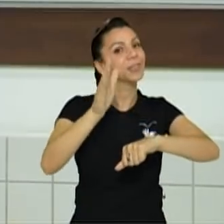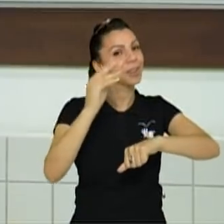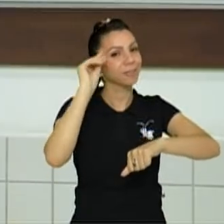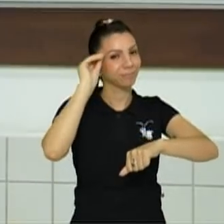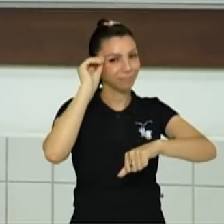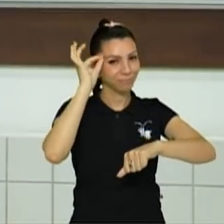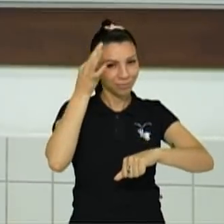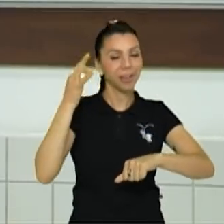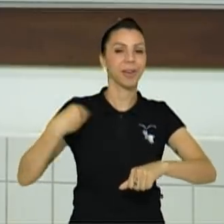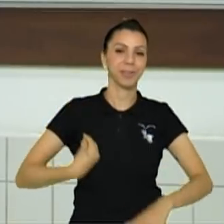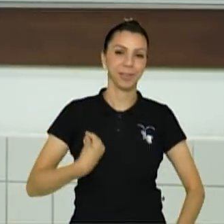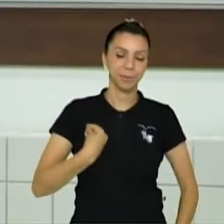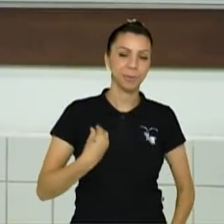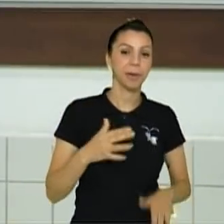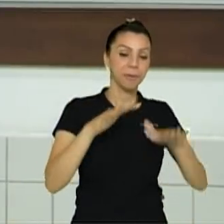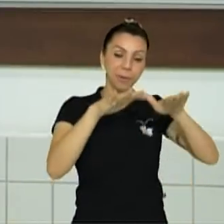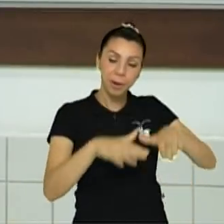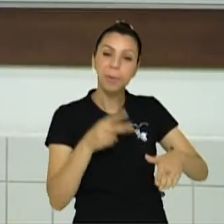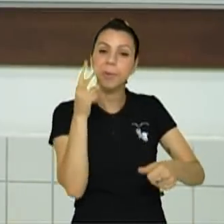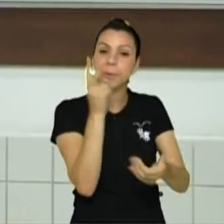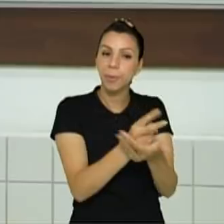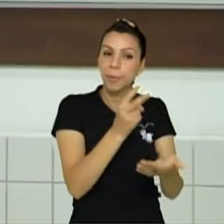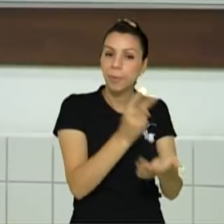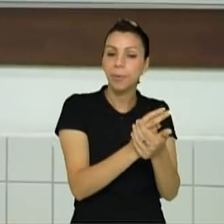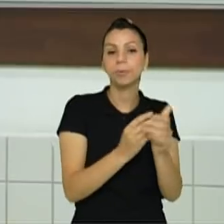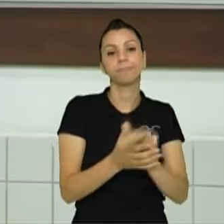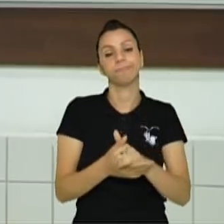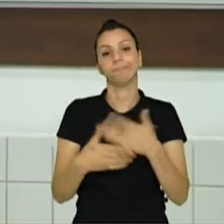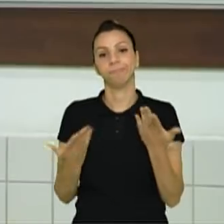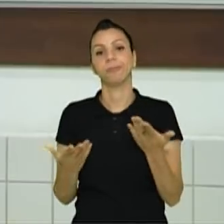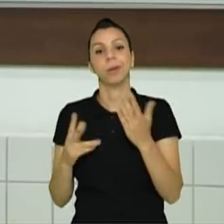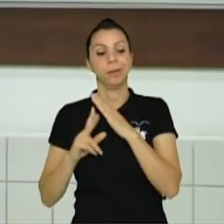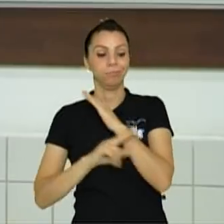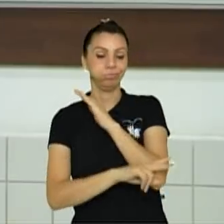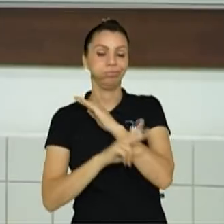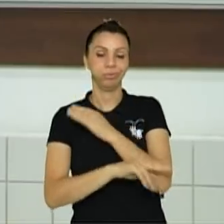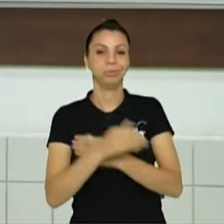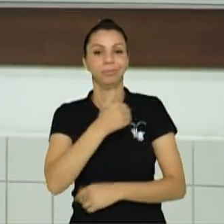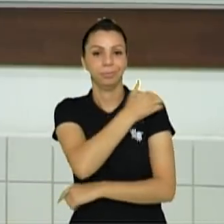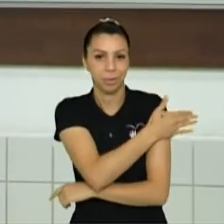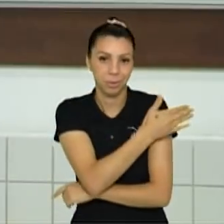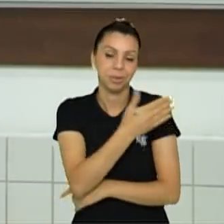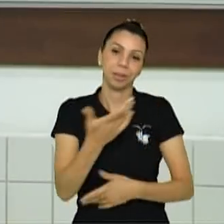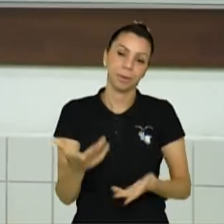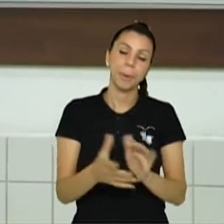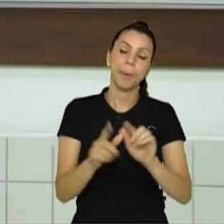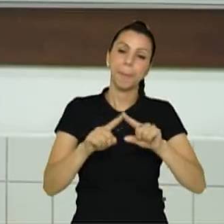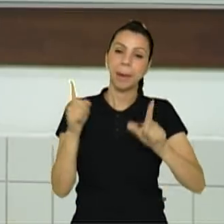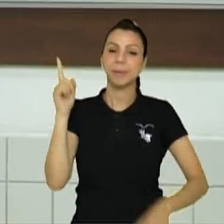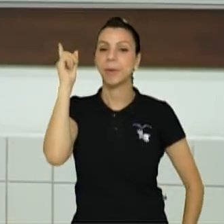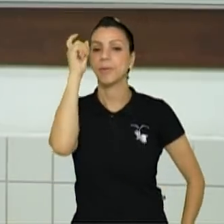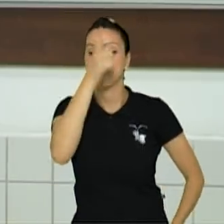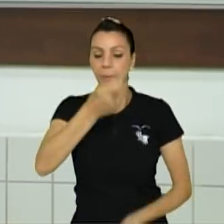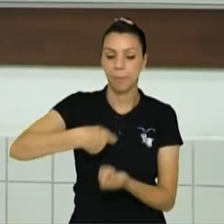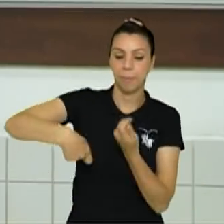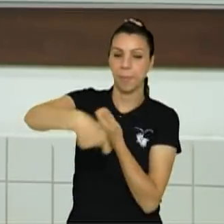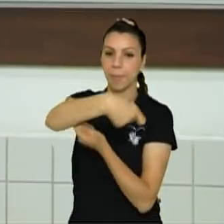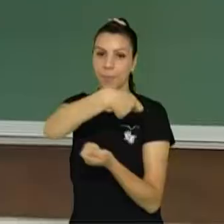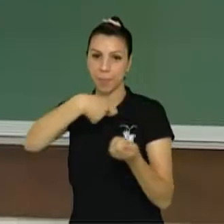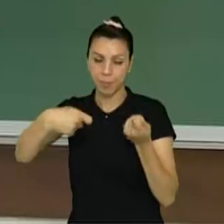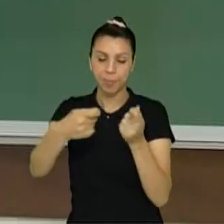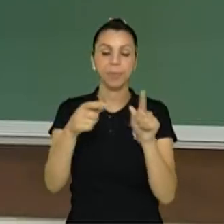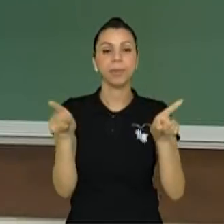vamos dizer assim, permanecendo a prática do racismo. Mas as dificuldades socioeconômicas,